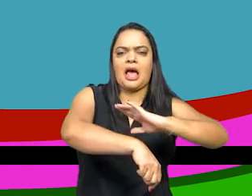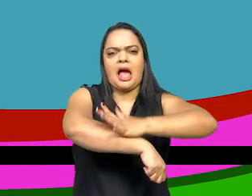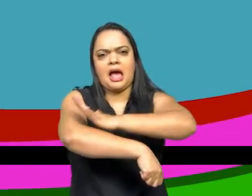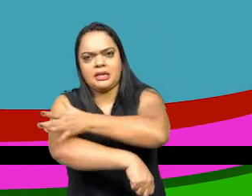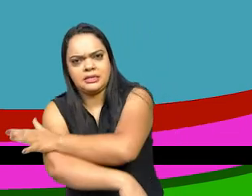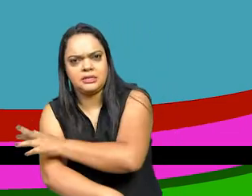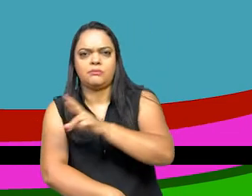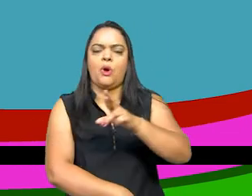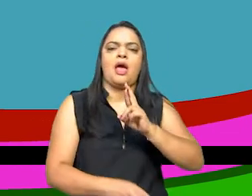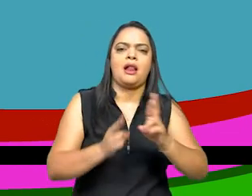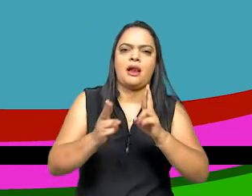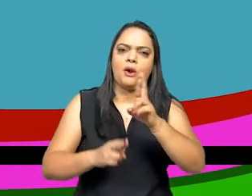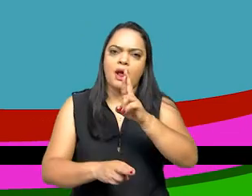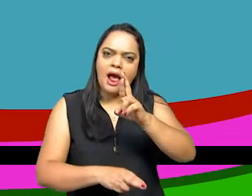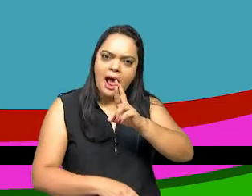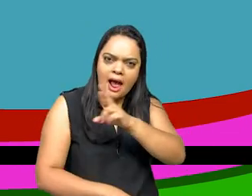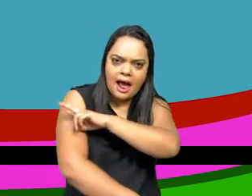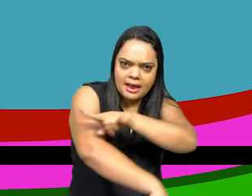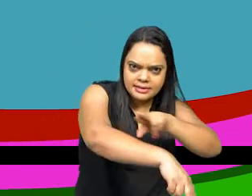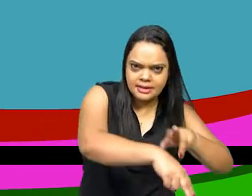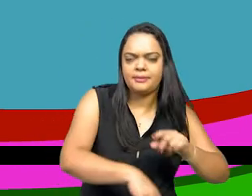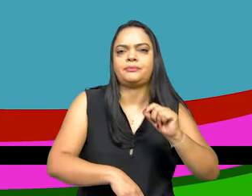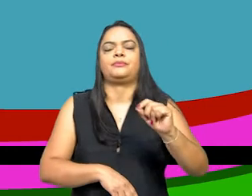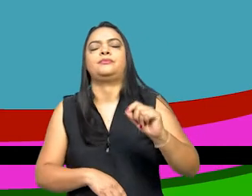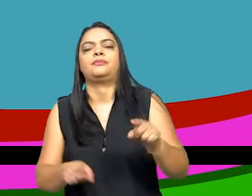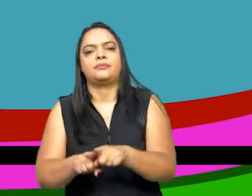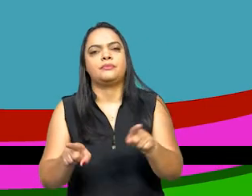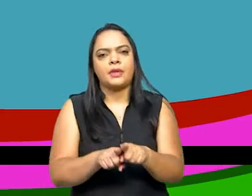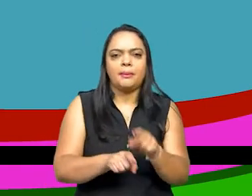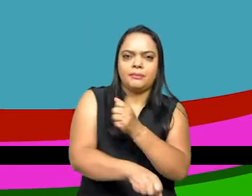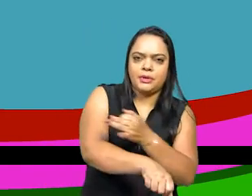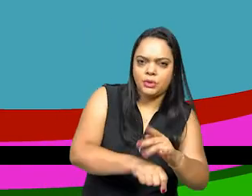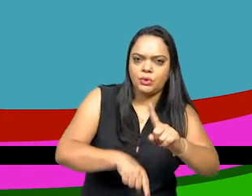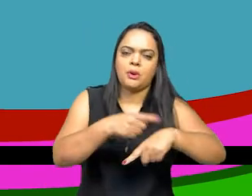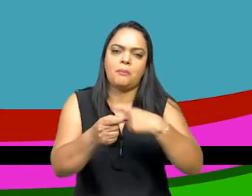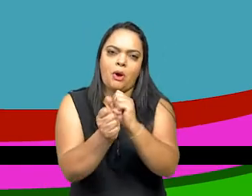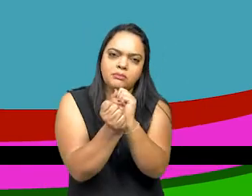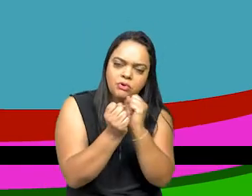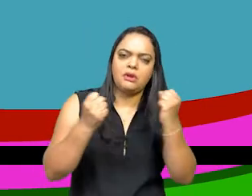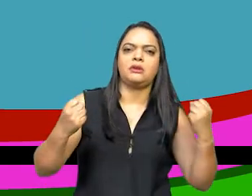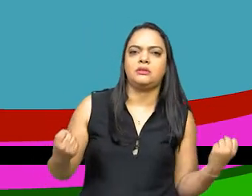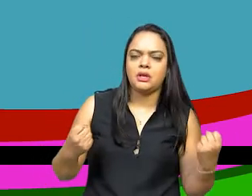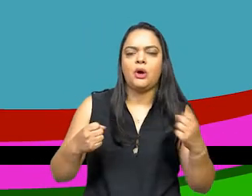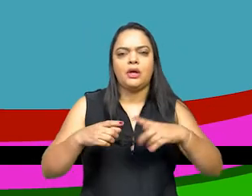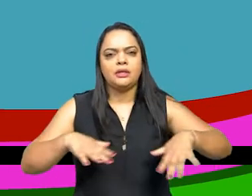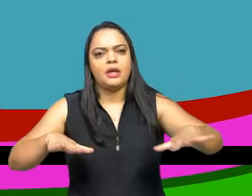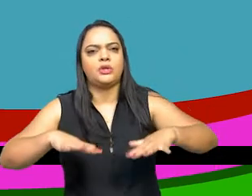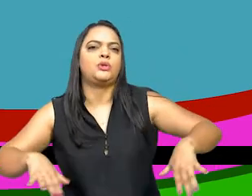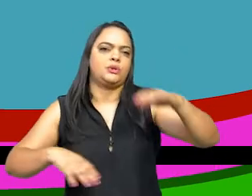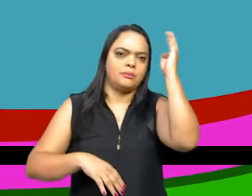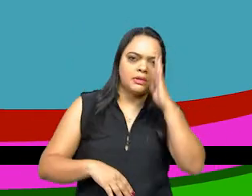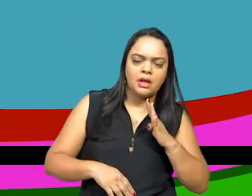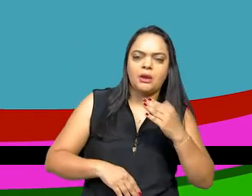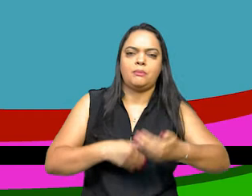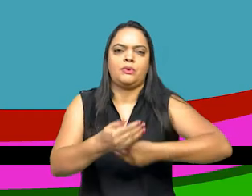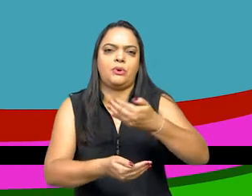racialização e relações raciais, branquitude, pós-abolição, territórios negros, urbanos, processo de